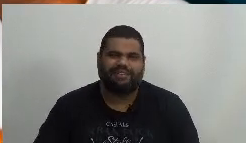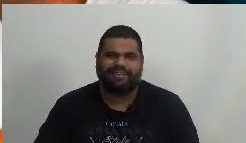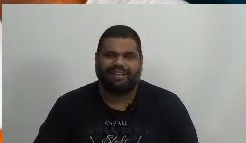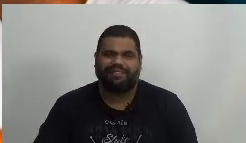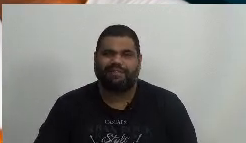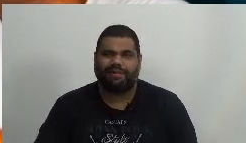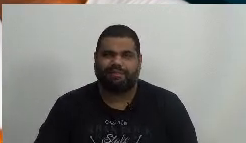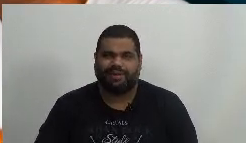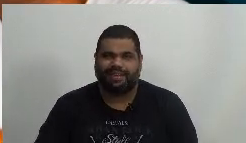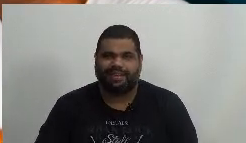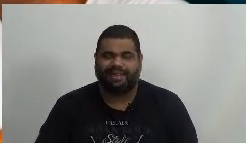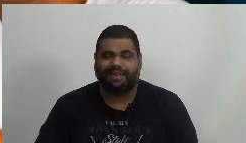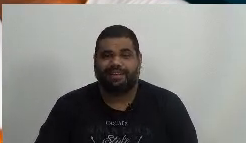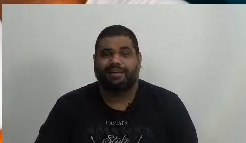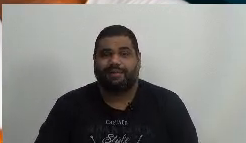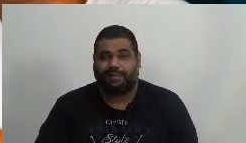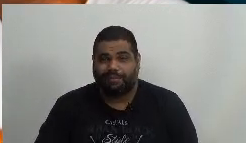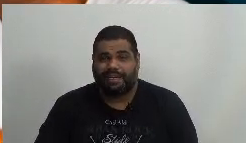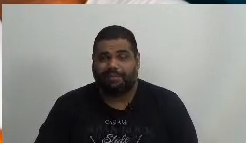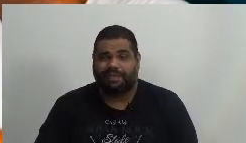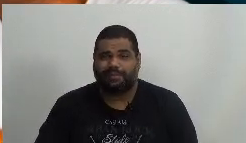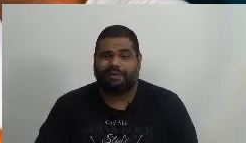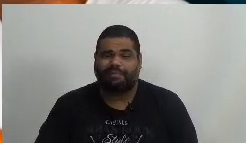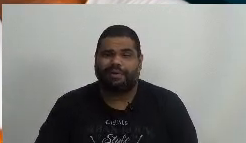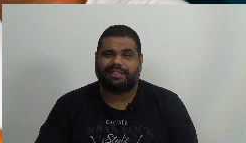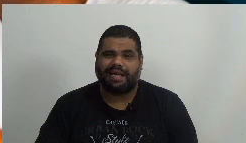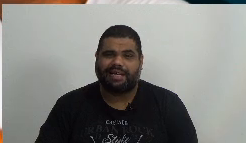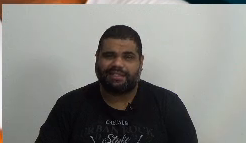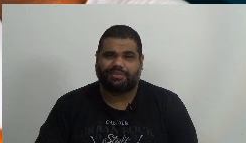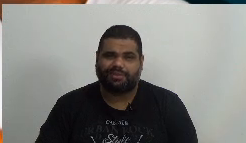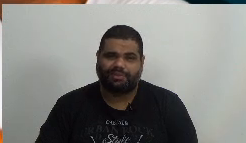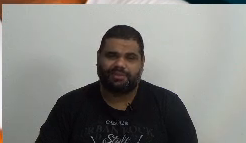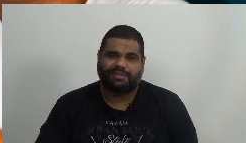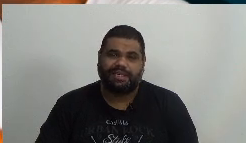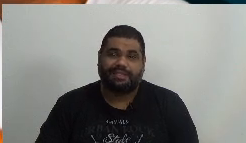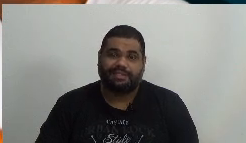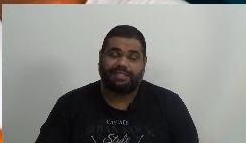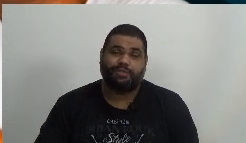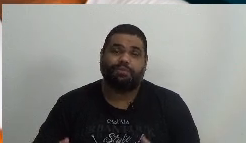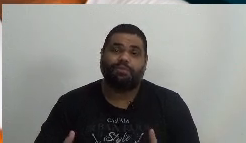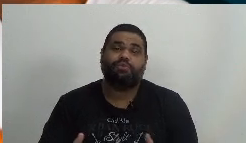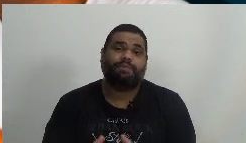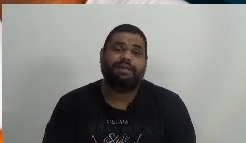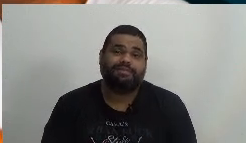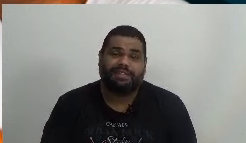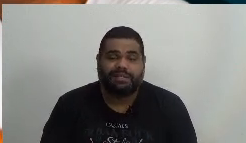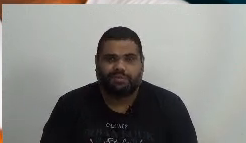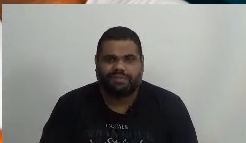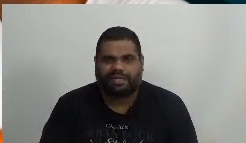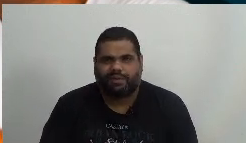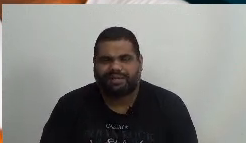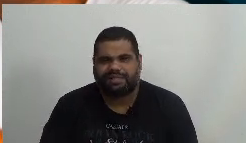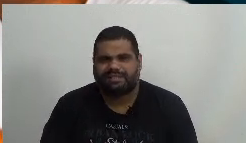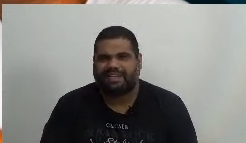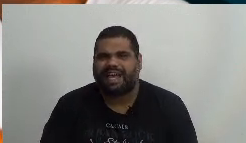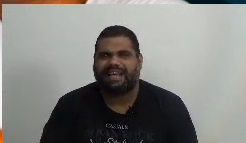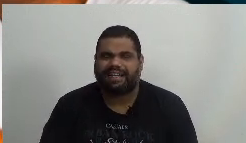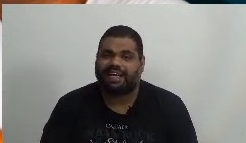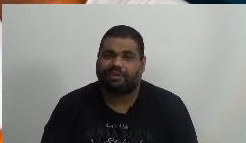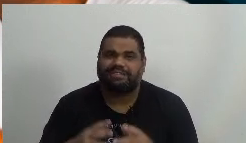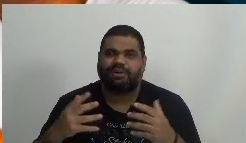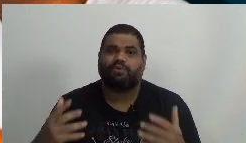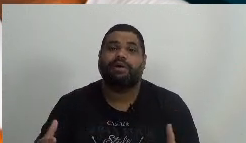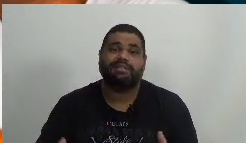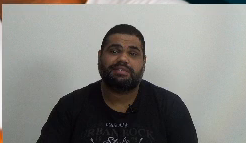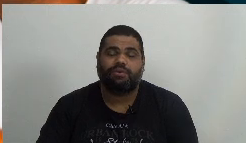Fala, família MPP! Primeiramente, uma boa tarde a todos. Sejam muito bem-vindos à nossa estreia,